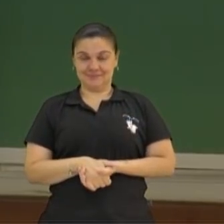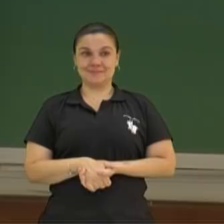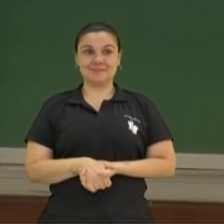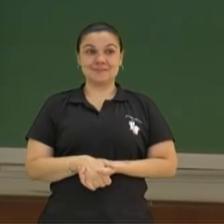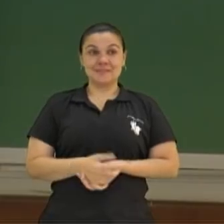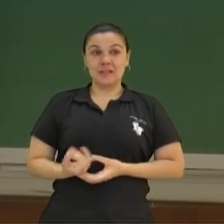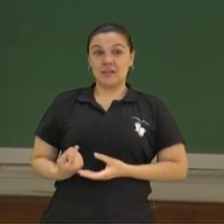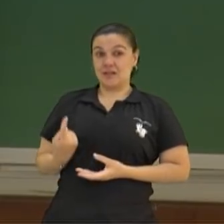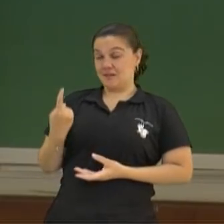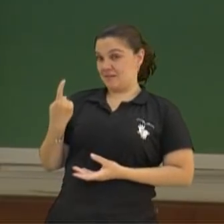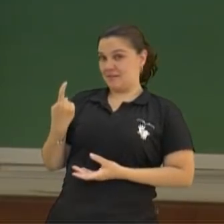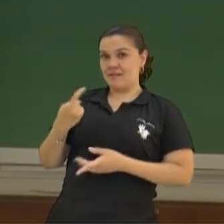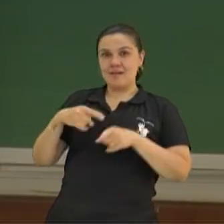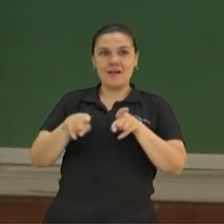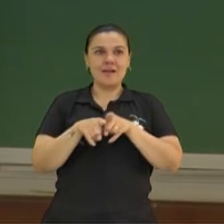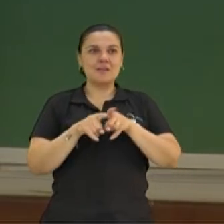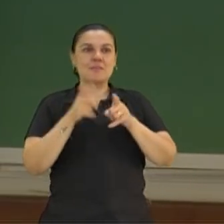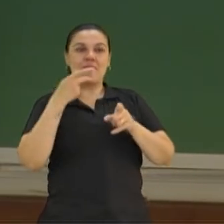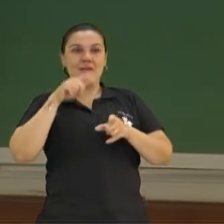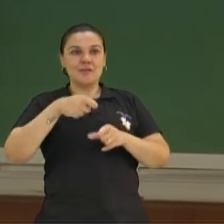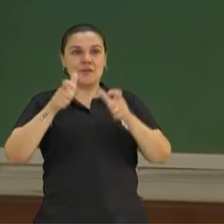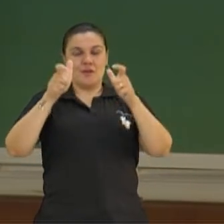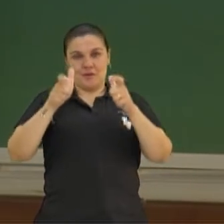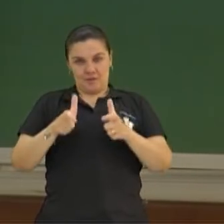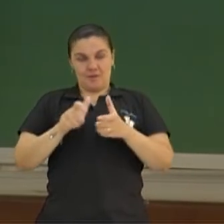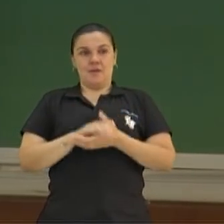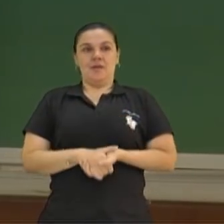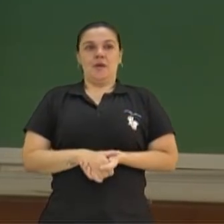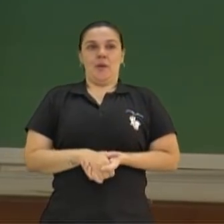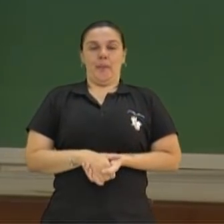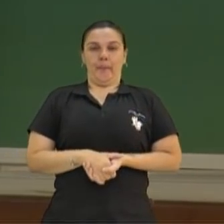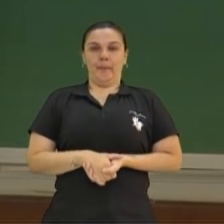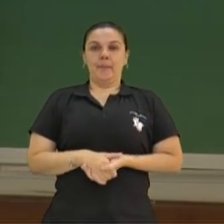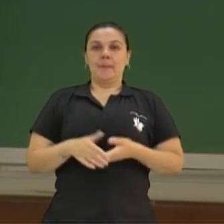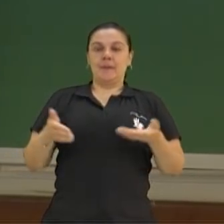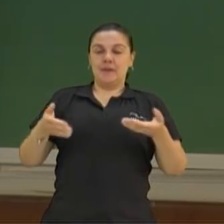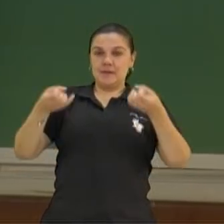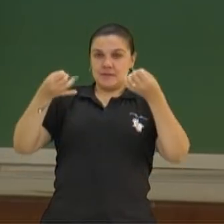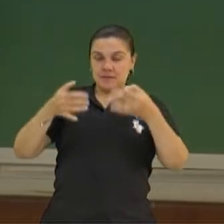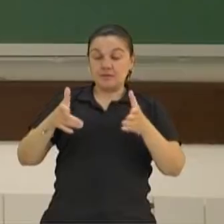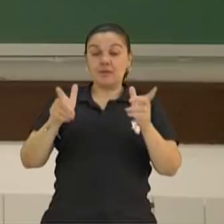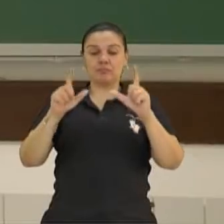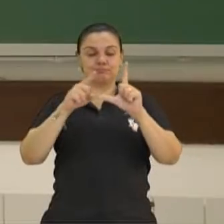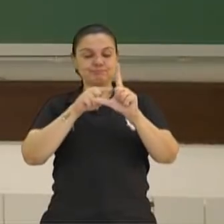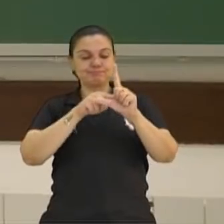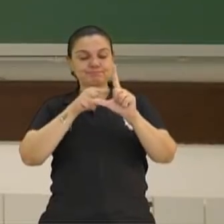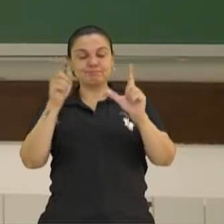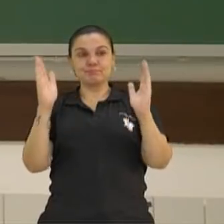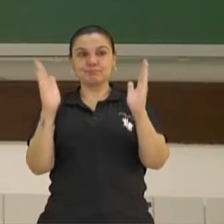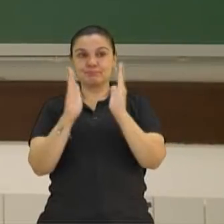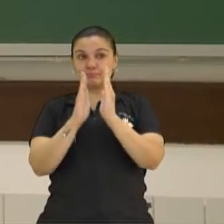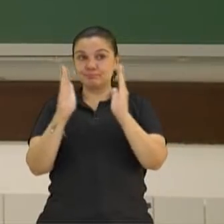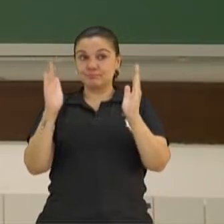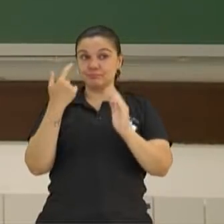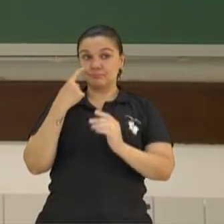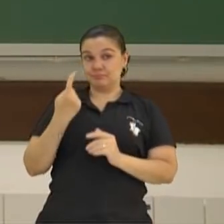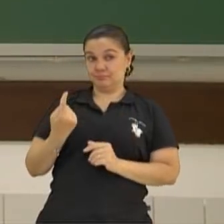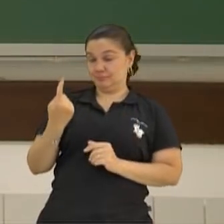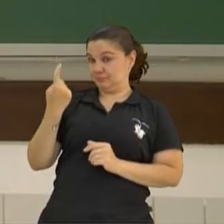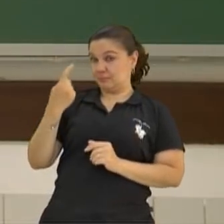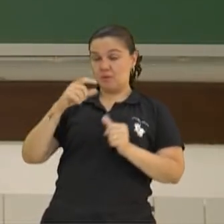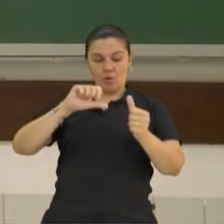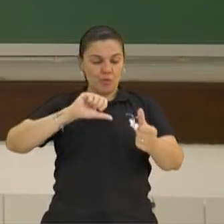E aqui, quando a gente fala em lugar, a gente percebe também a ideia de escala geográfica. Olha aqui, com